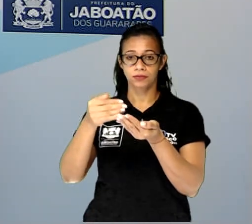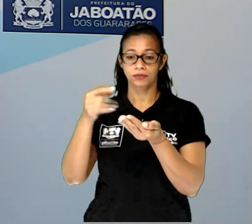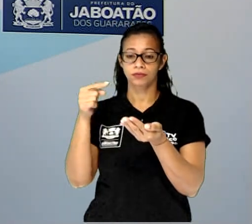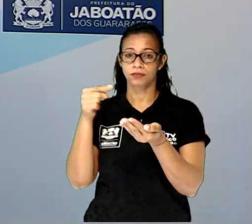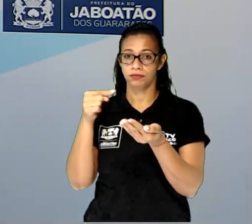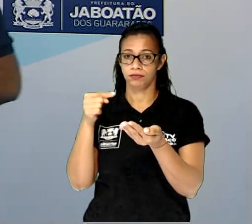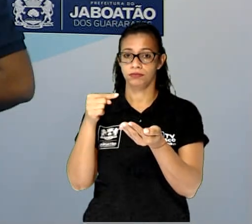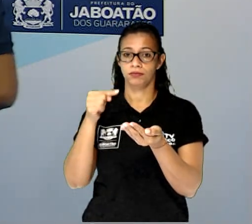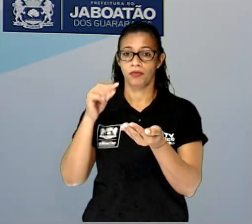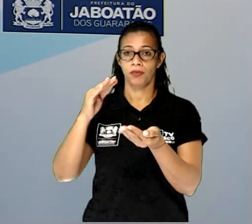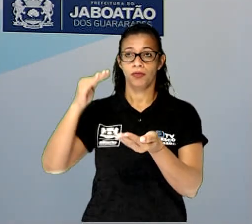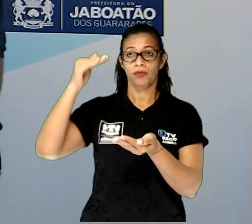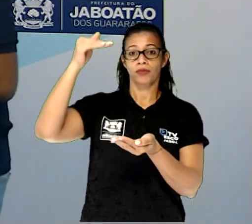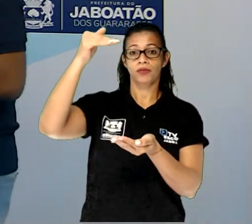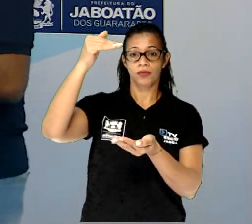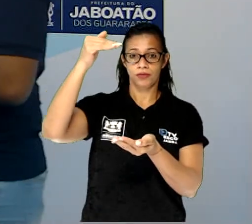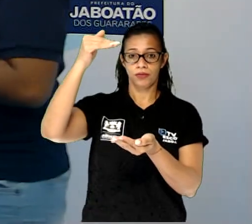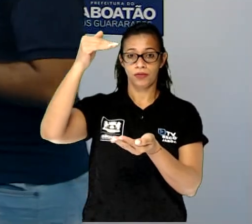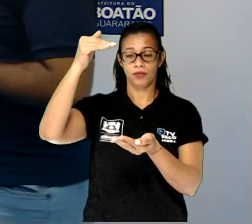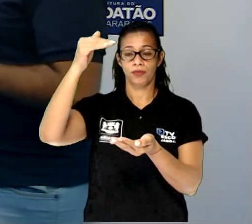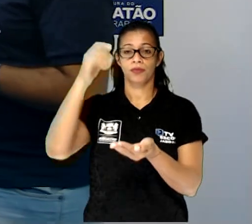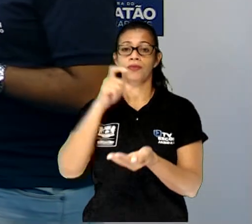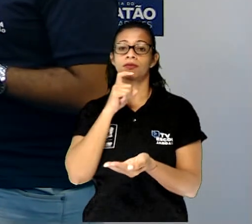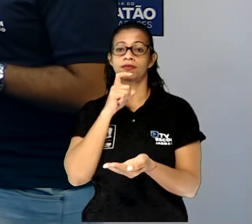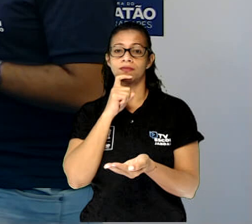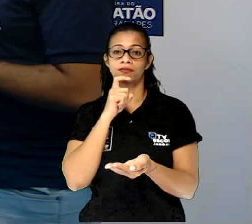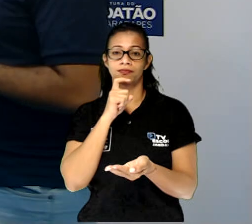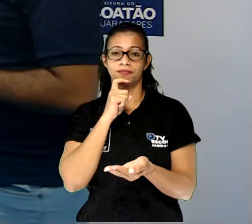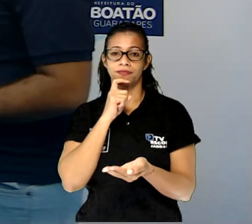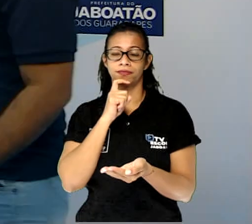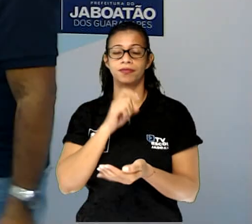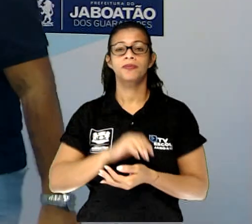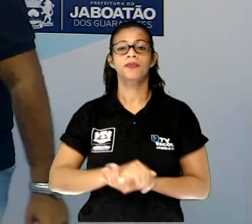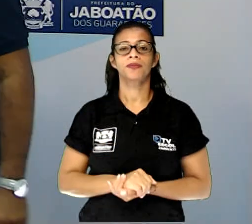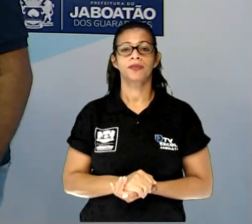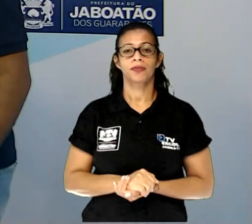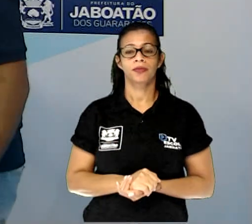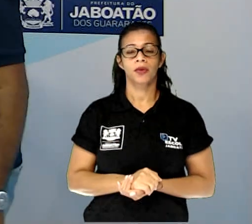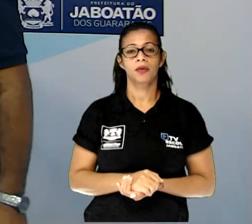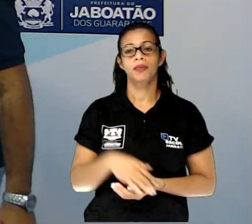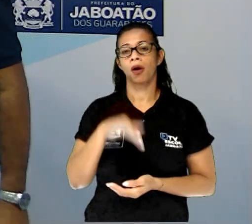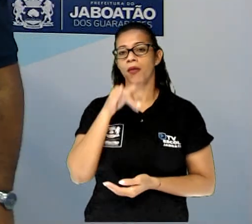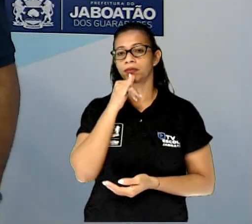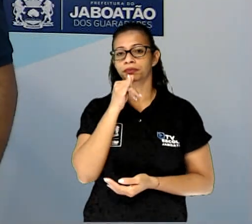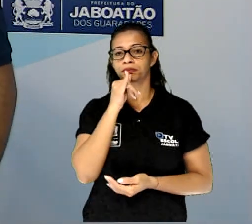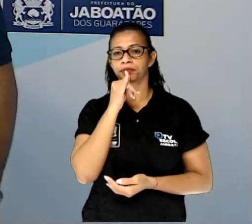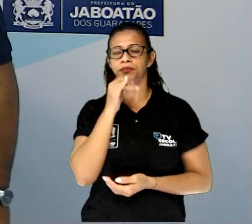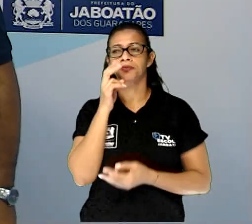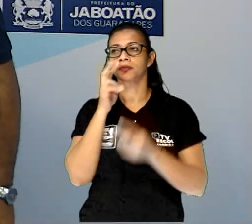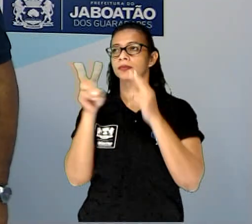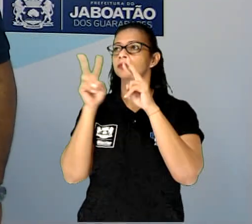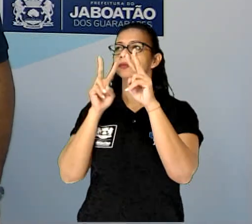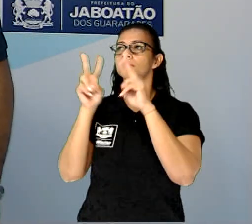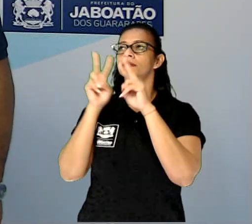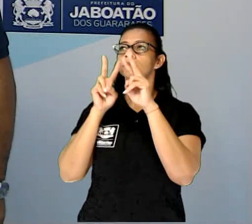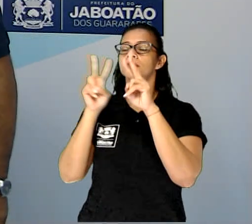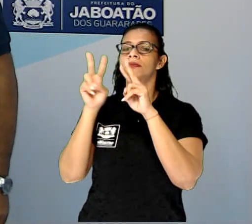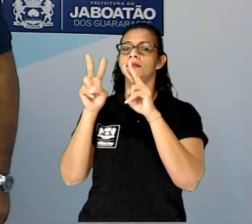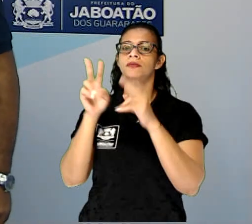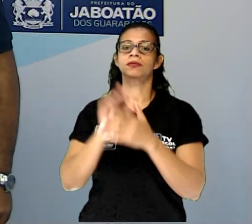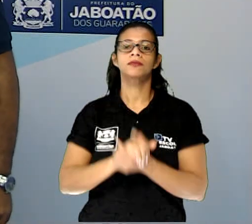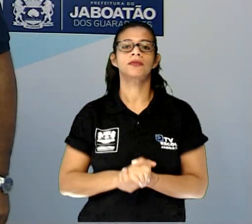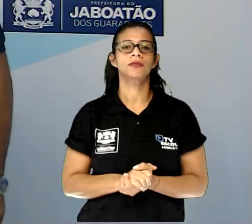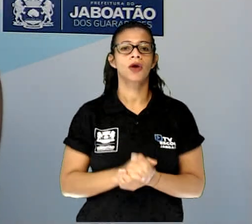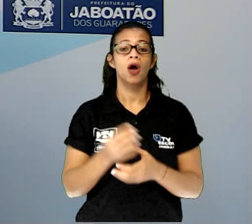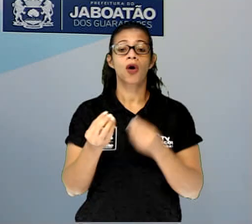frio. E aqui, ó, coloquei um exemplo para vocês. Um exemplo bem legal que mostra justamente como que chega o